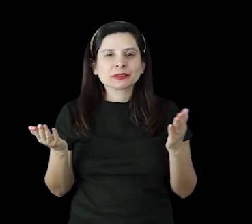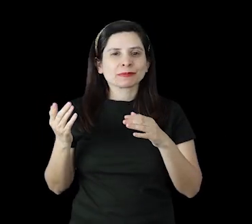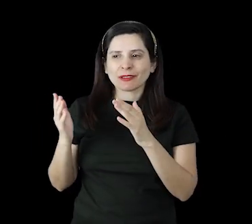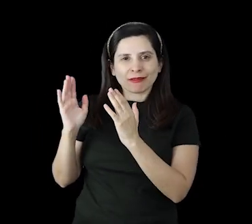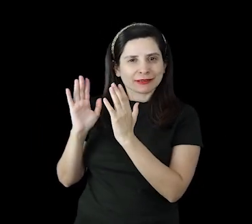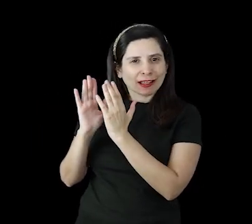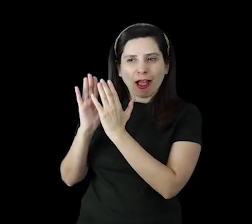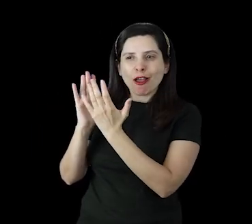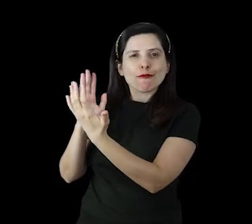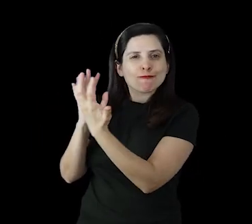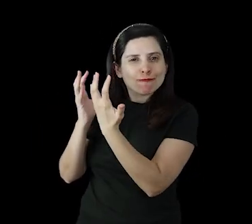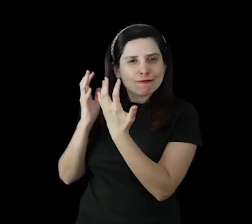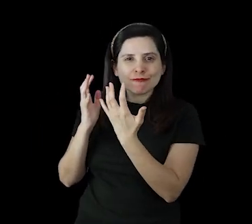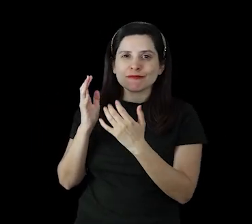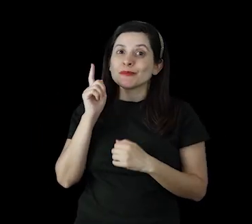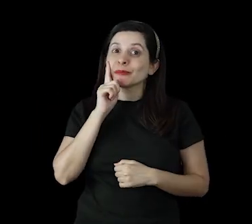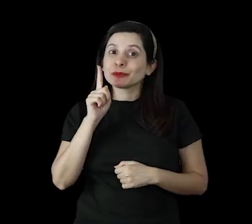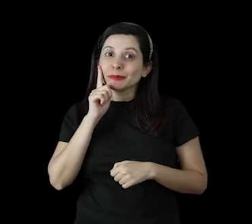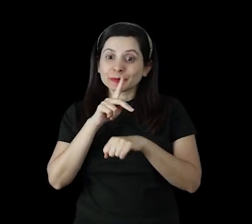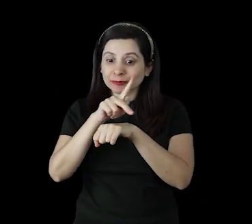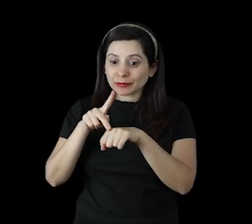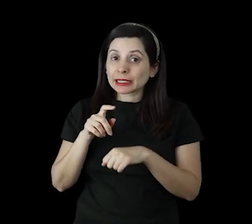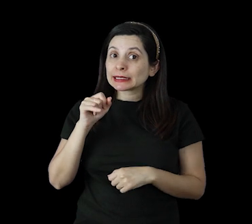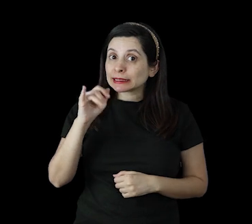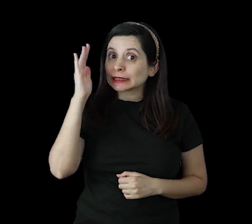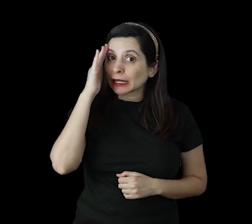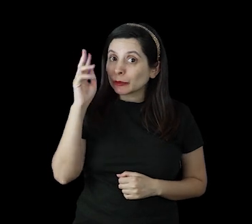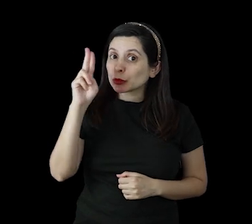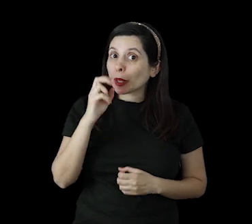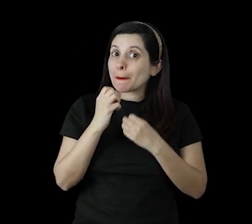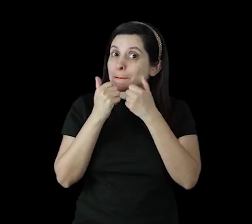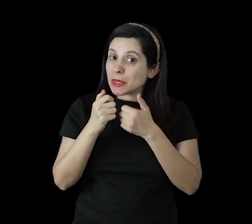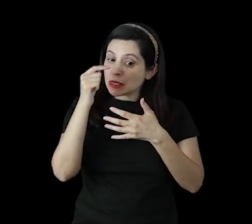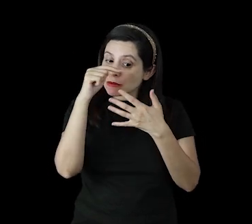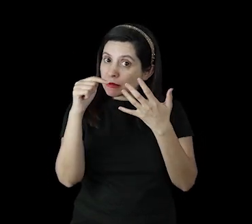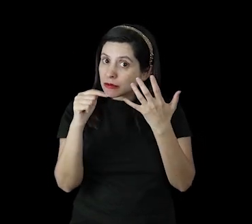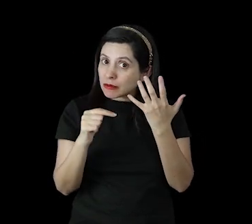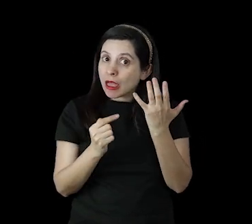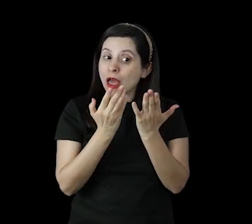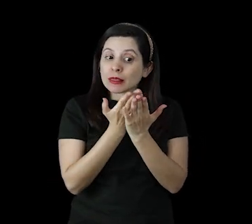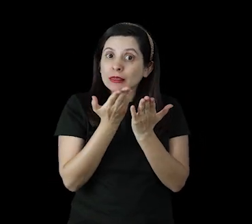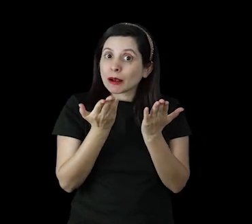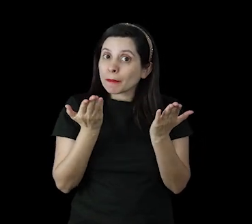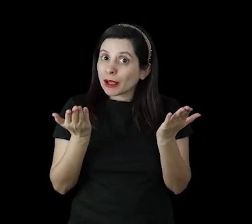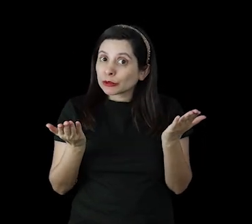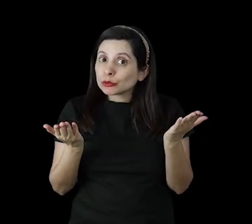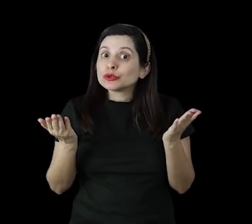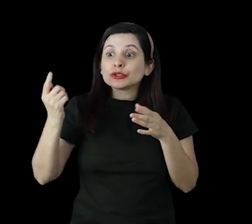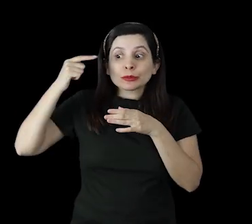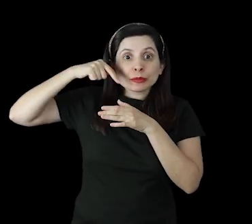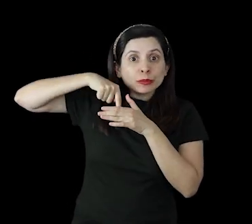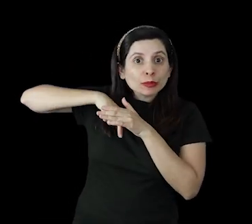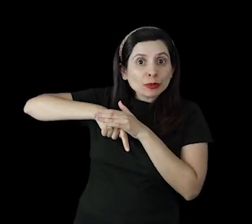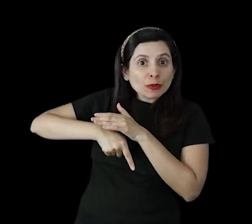americana, e aí eu fui entendendo que se a gente sabe usar muito bem essas ferramentas, a dramaturgia aprofunda a nossa história, né? Lembra